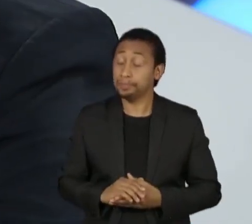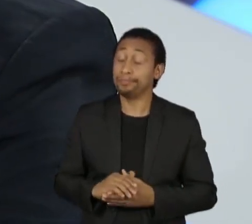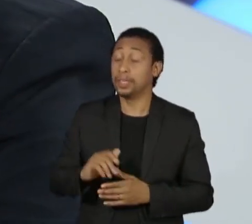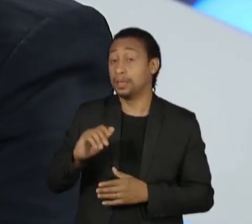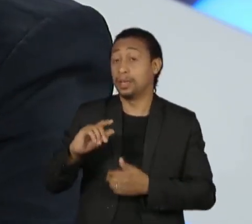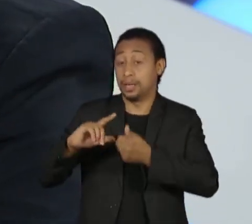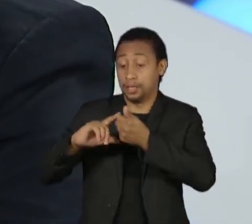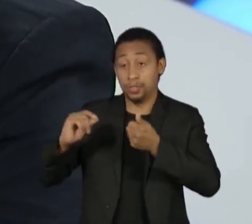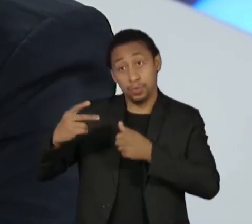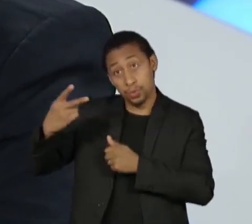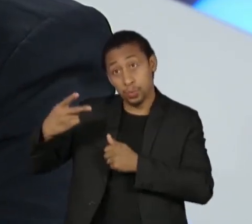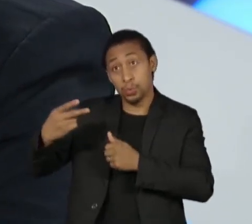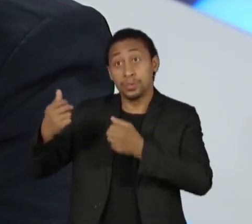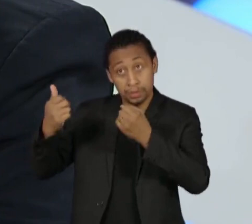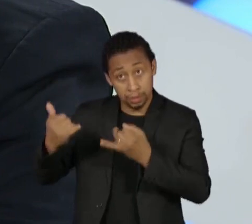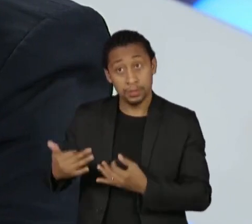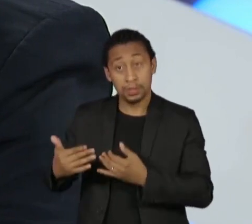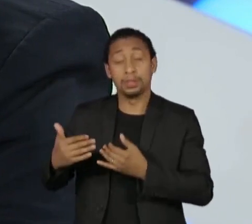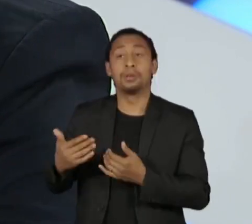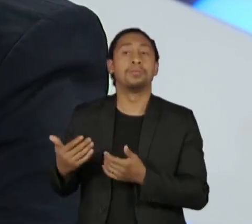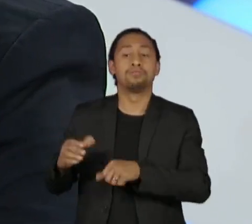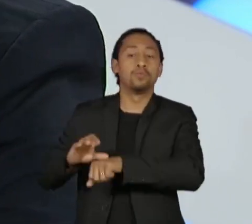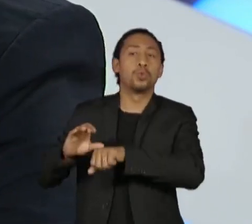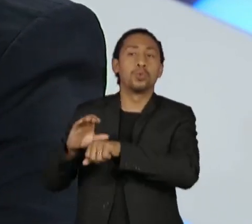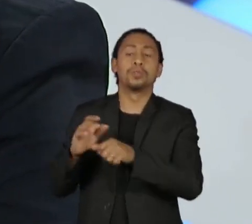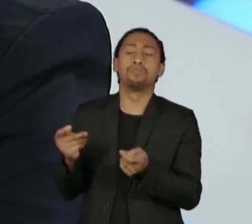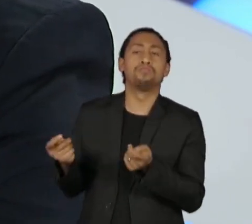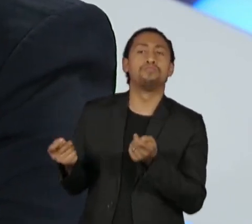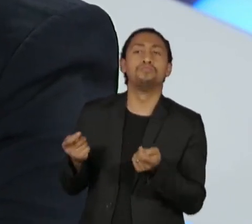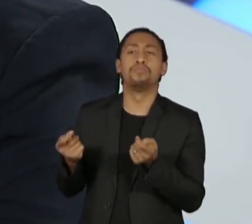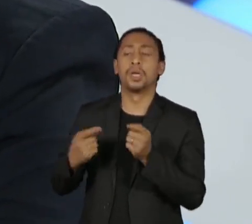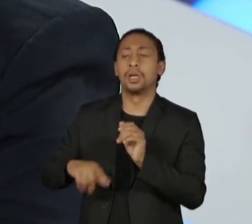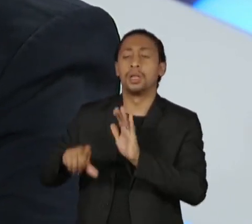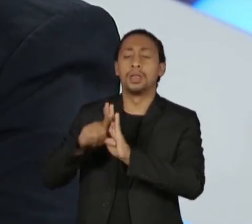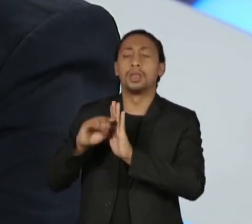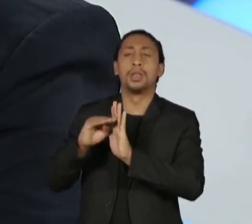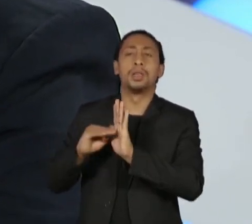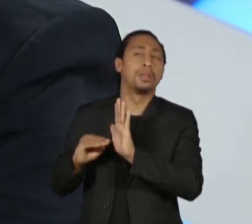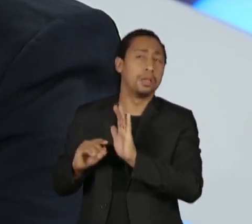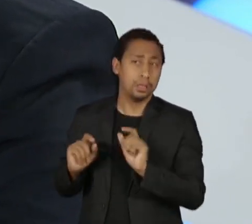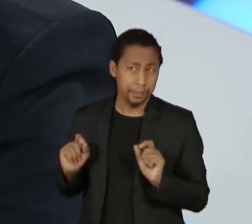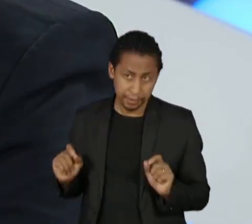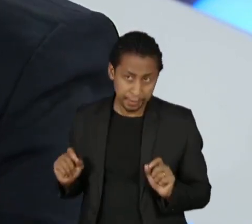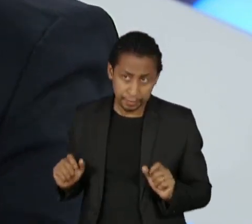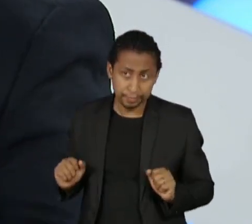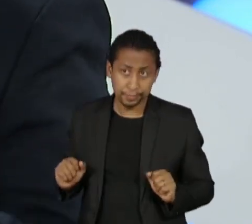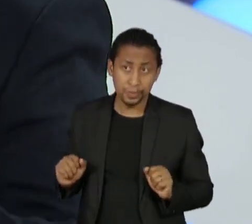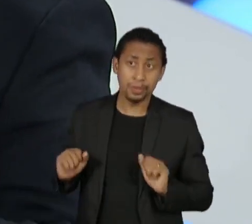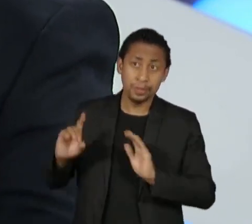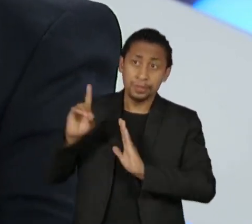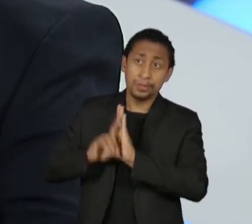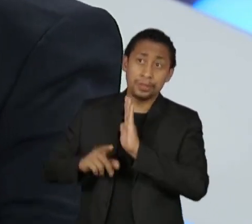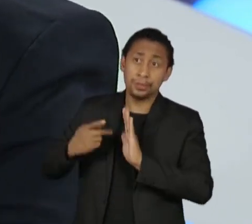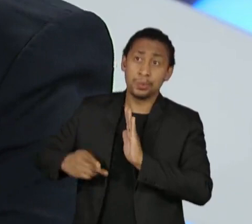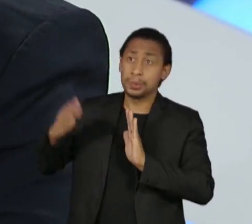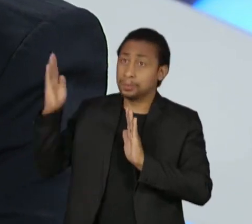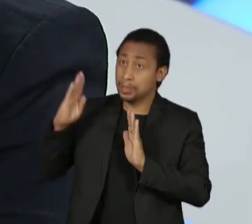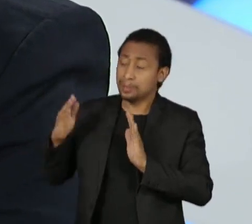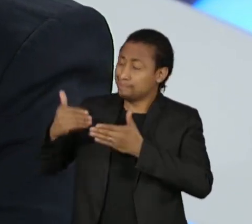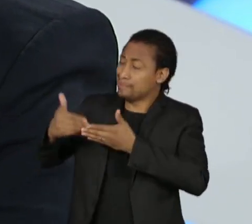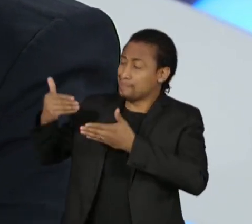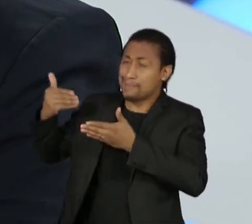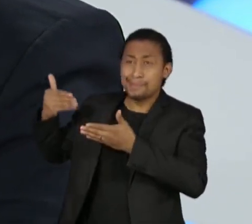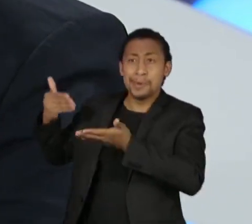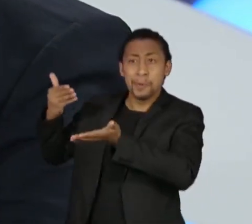2º. O controle de constitucionalidade das leis é um clássico no direito brasileiro desde o alvorecer da